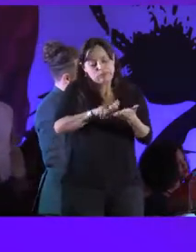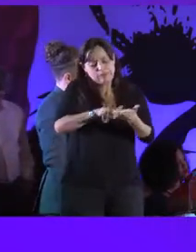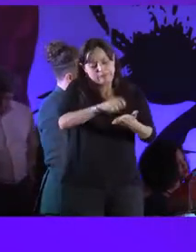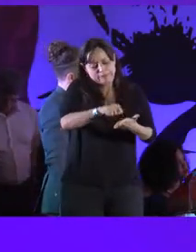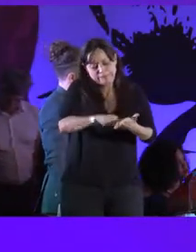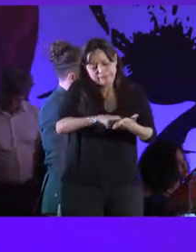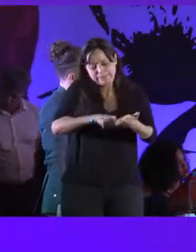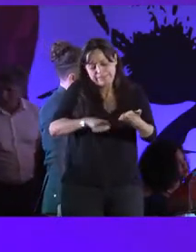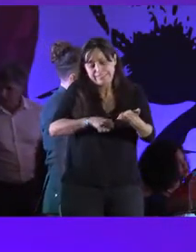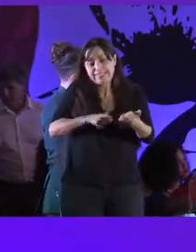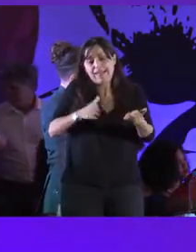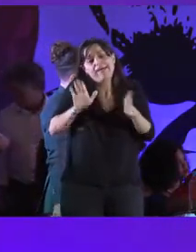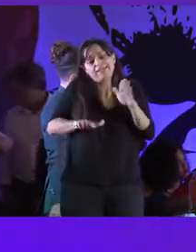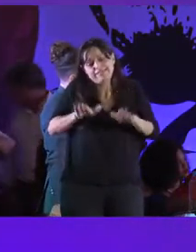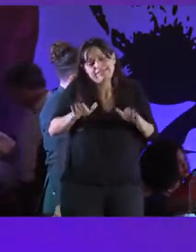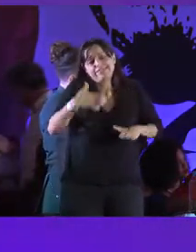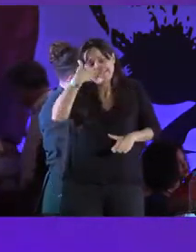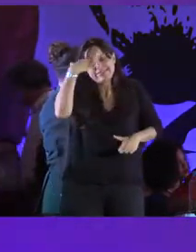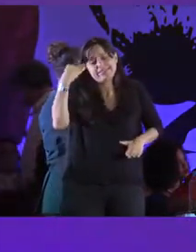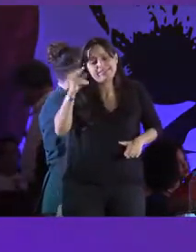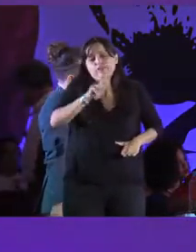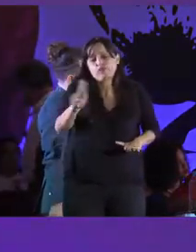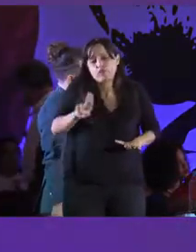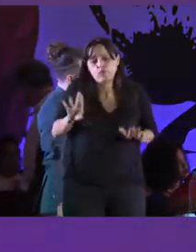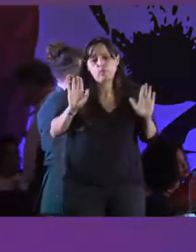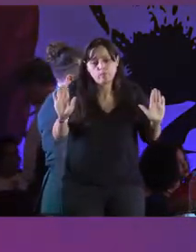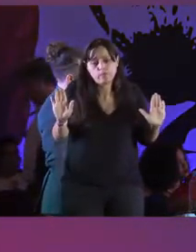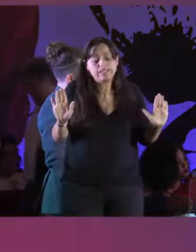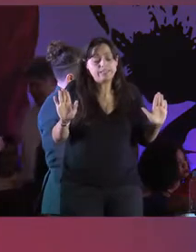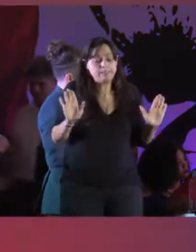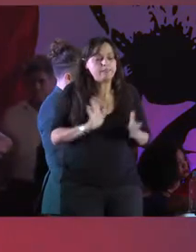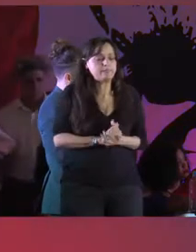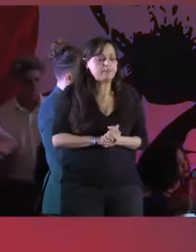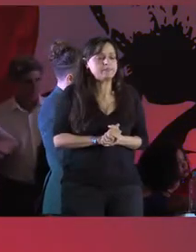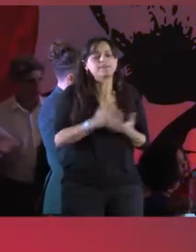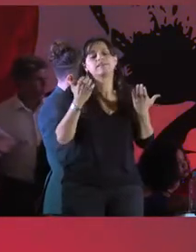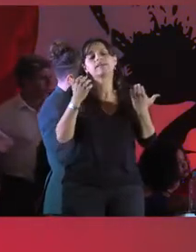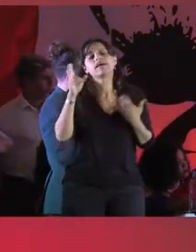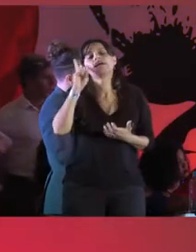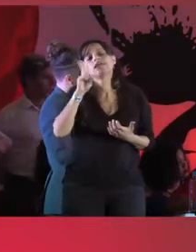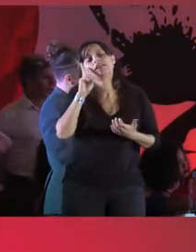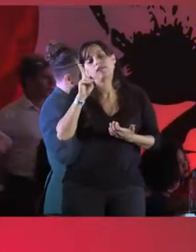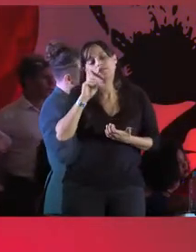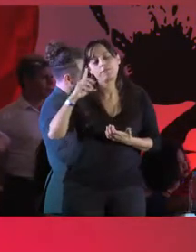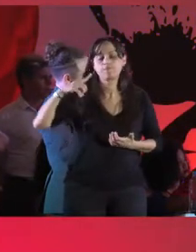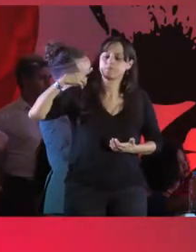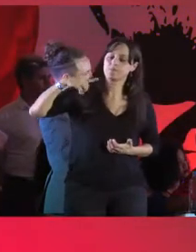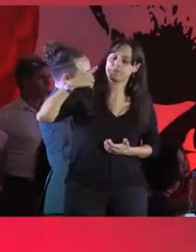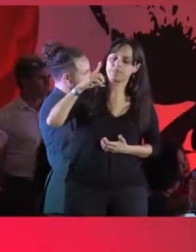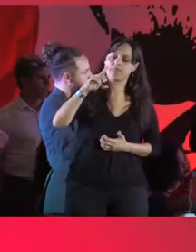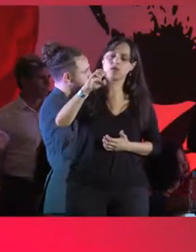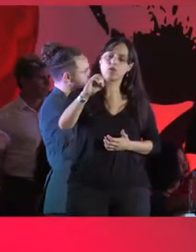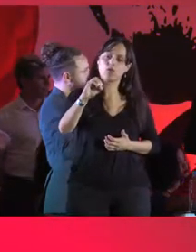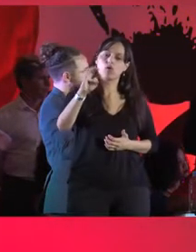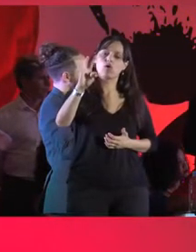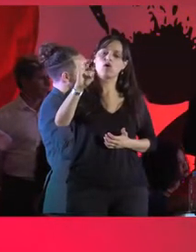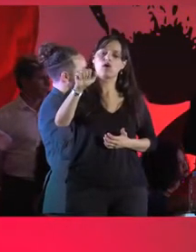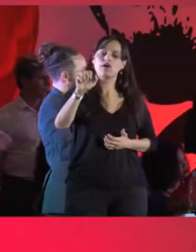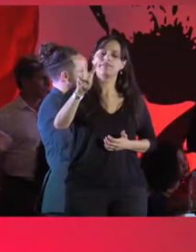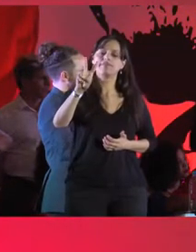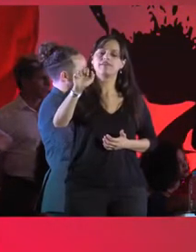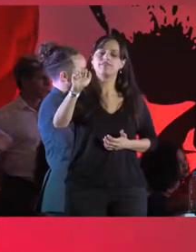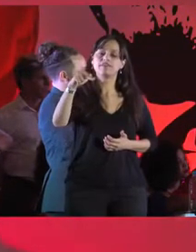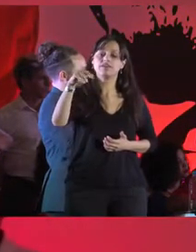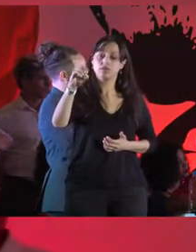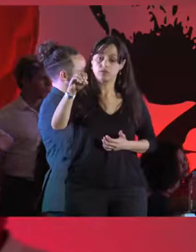tem muita gente que eu esqueci, mas eu queria lembrar o nosso querido deputado Otaviano e a minha querida secretária